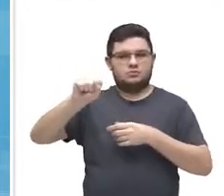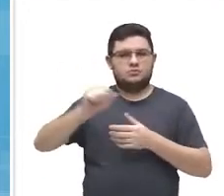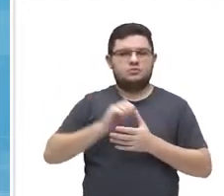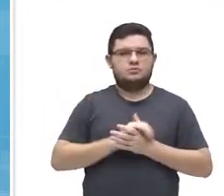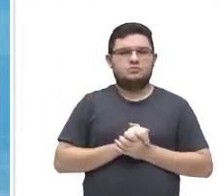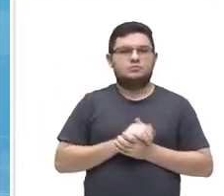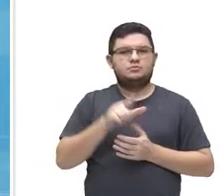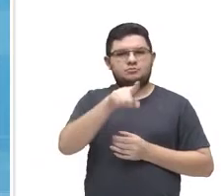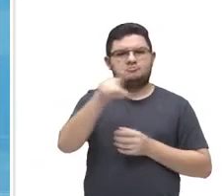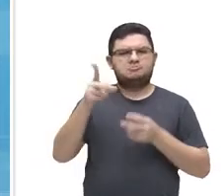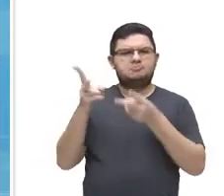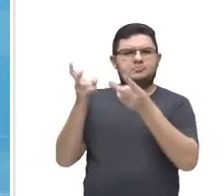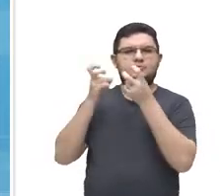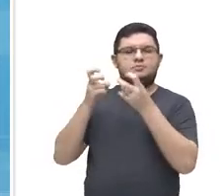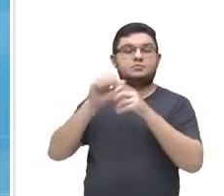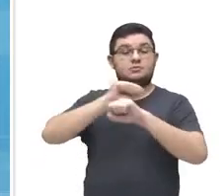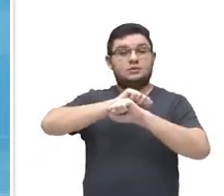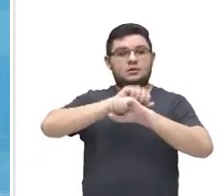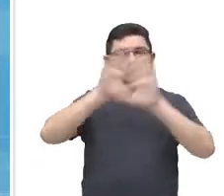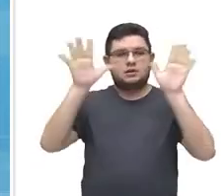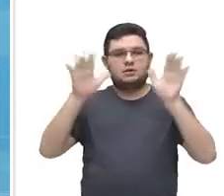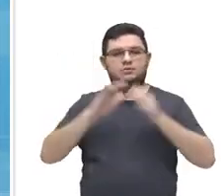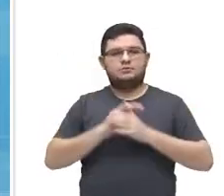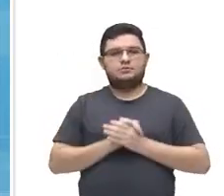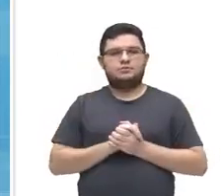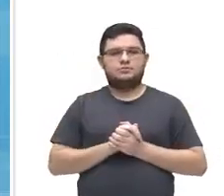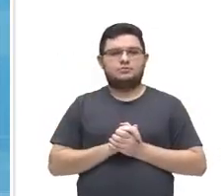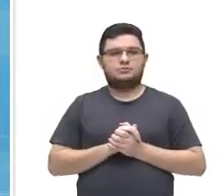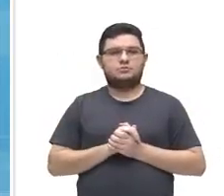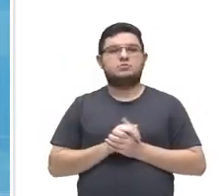essa informação? Ficou claro? Então,